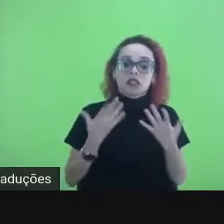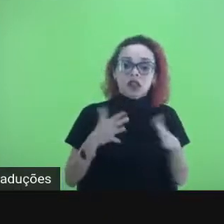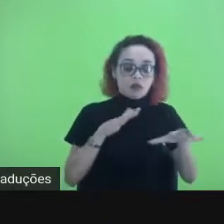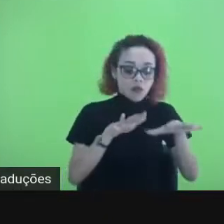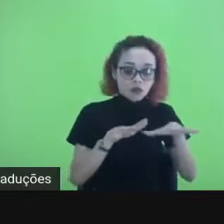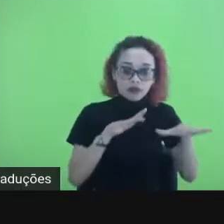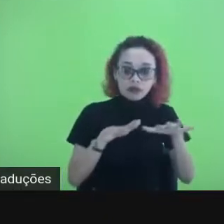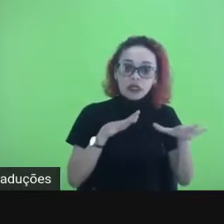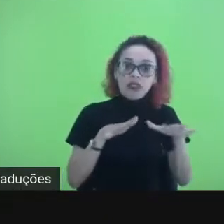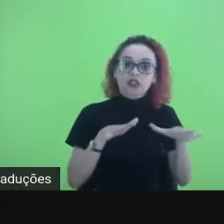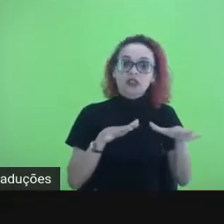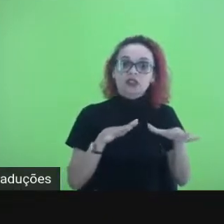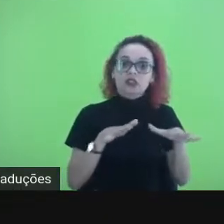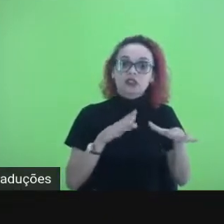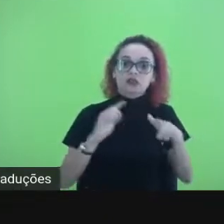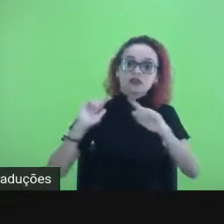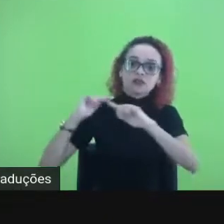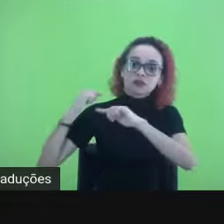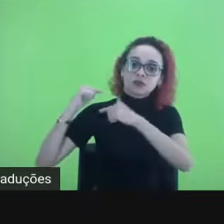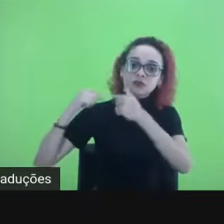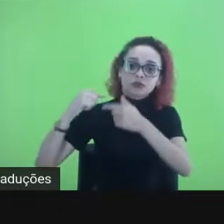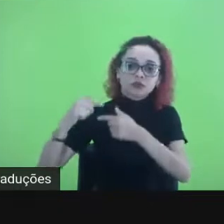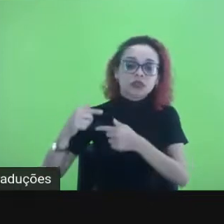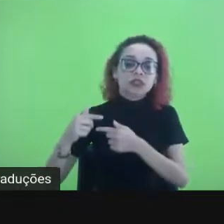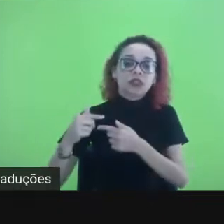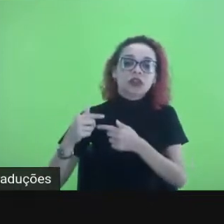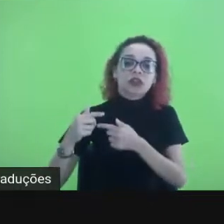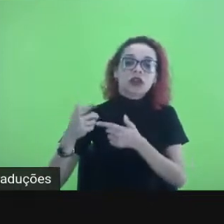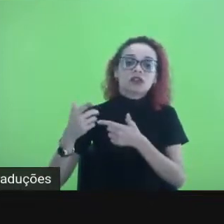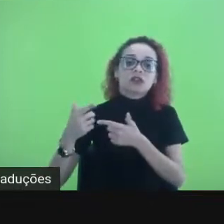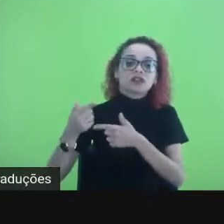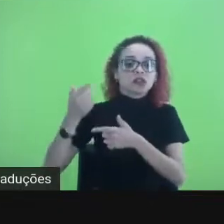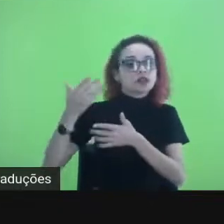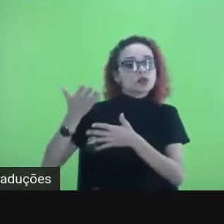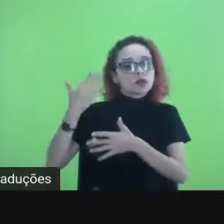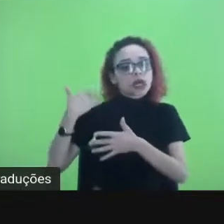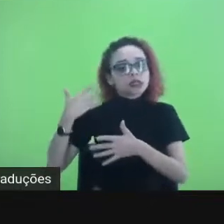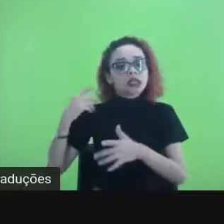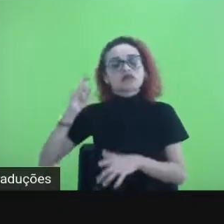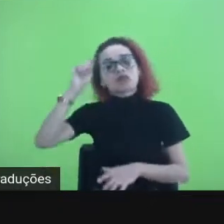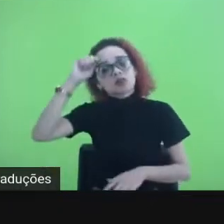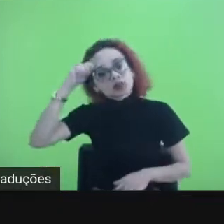de ancestrais, né, de negritude,